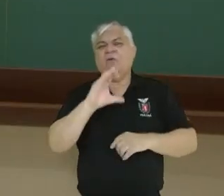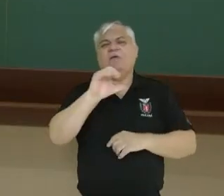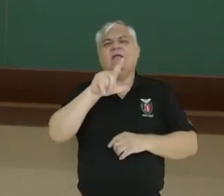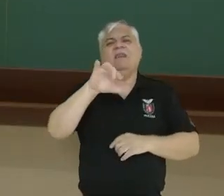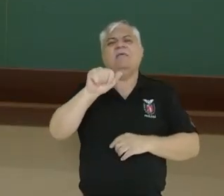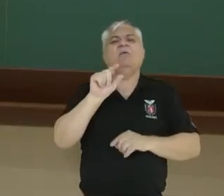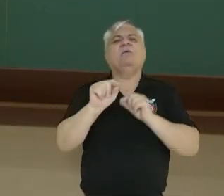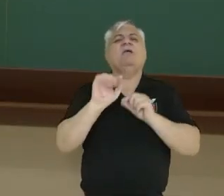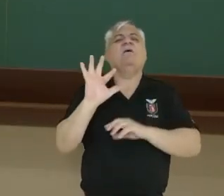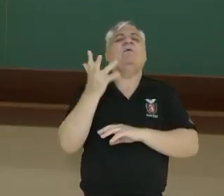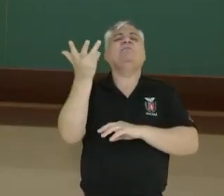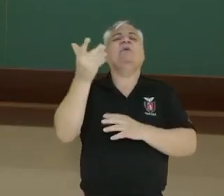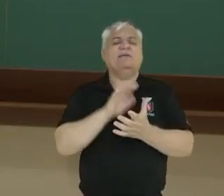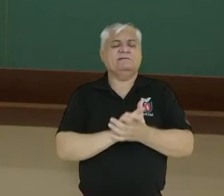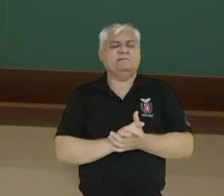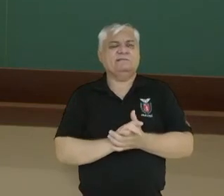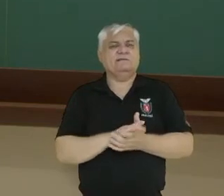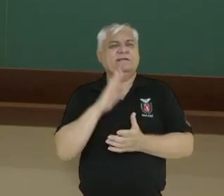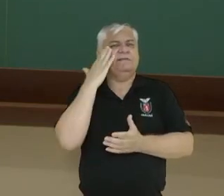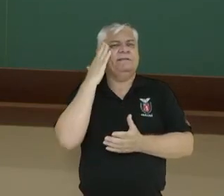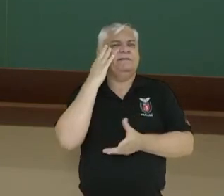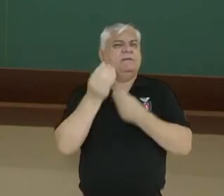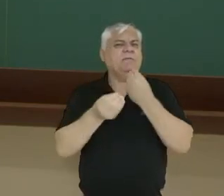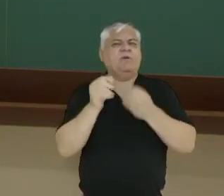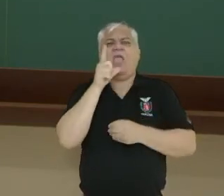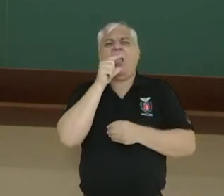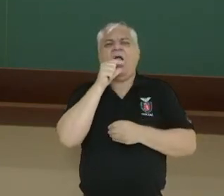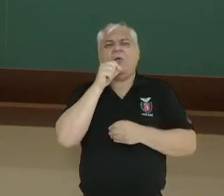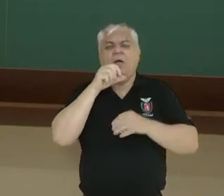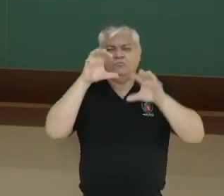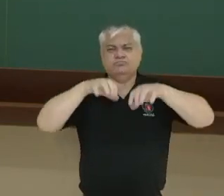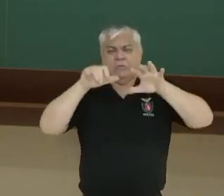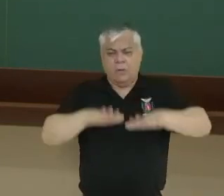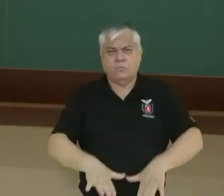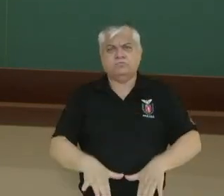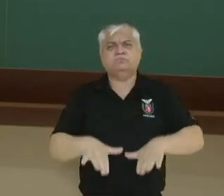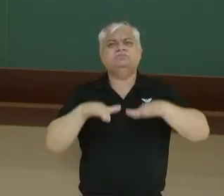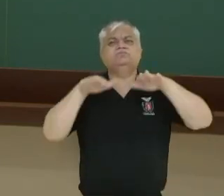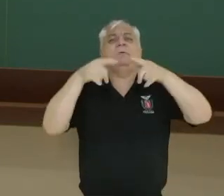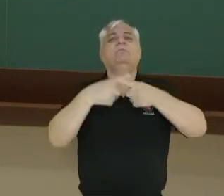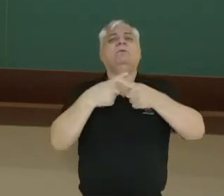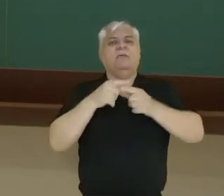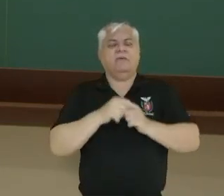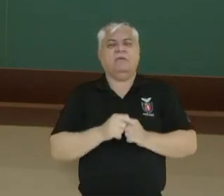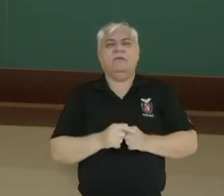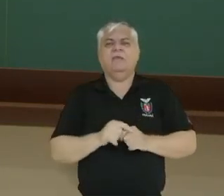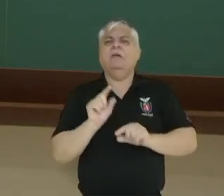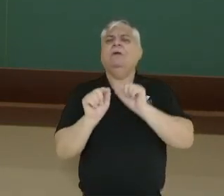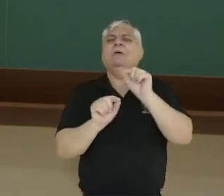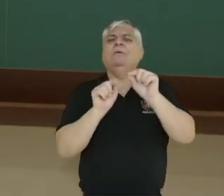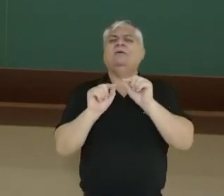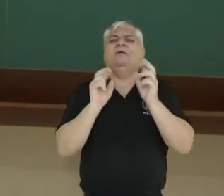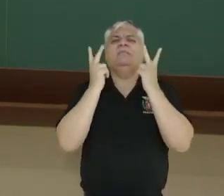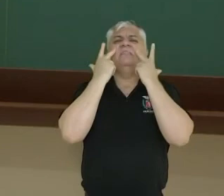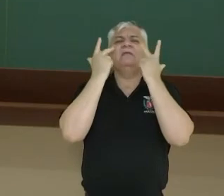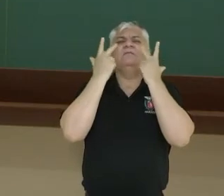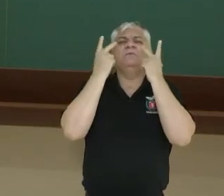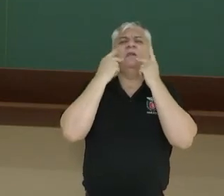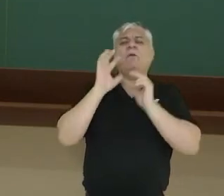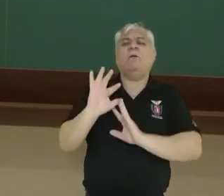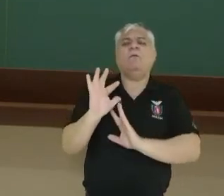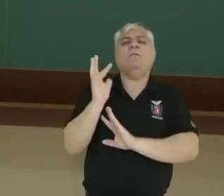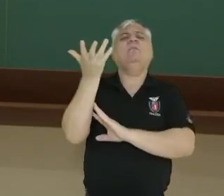Sudeste que nós podemos entender a partir do enunciado ali da notícia, né? Que fatores naturais e